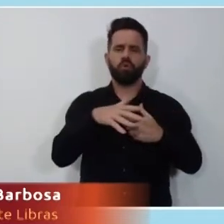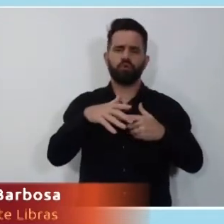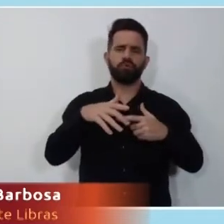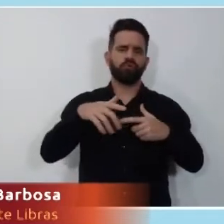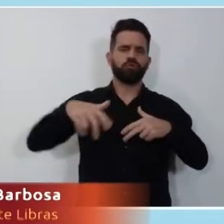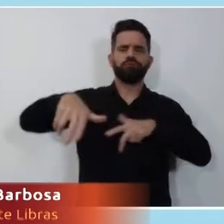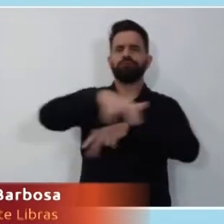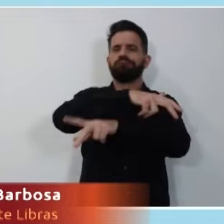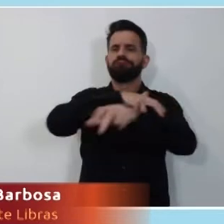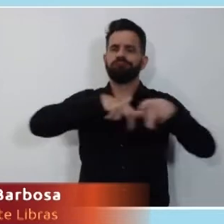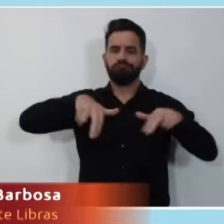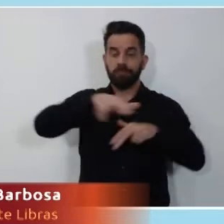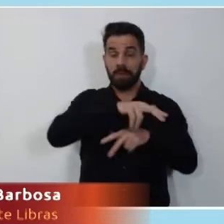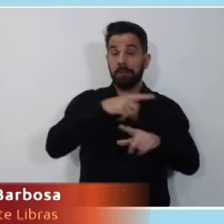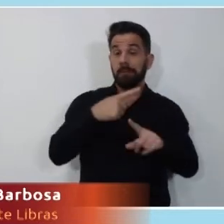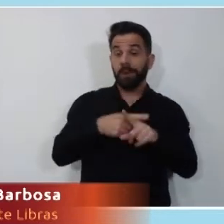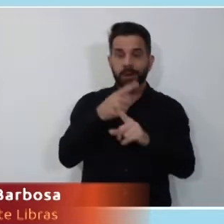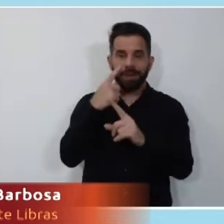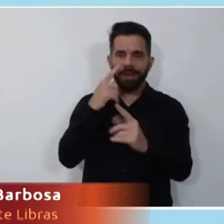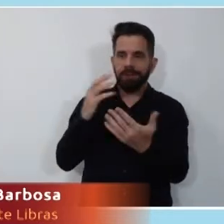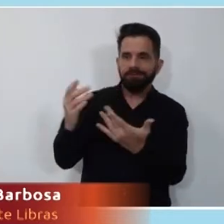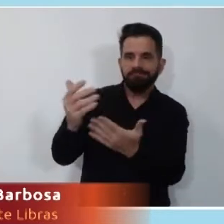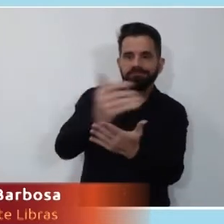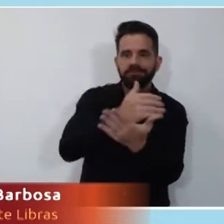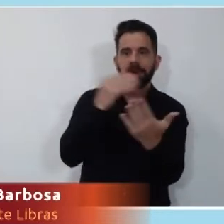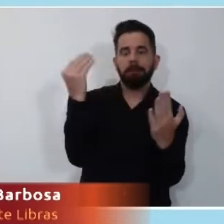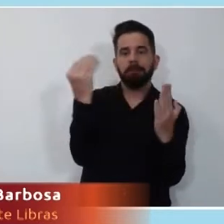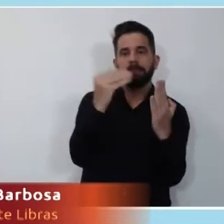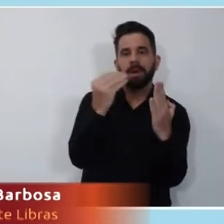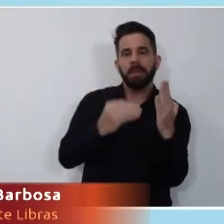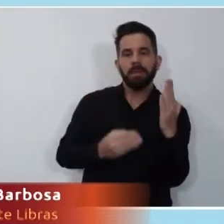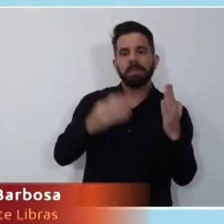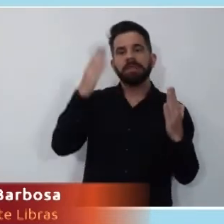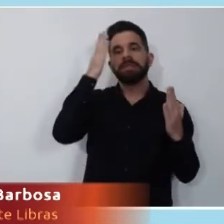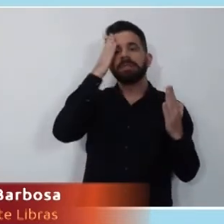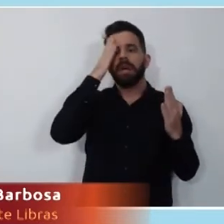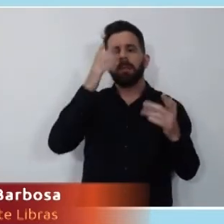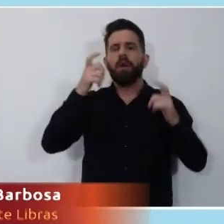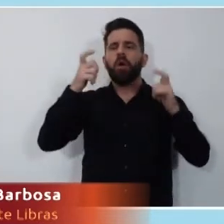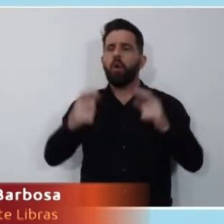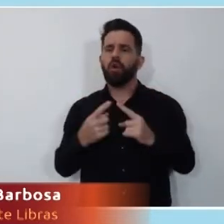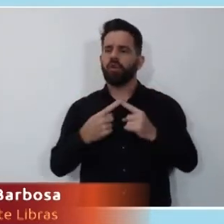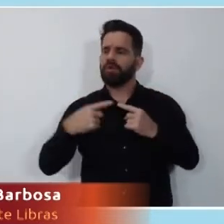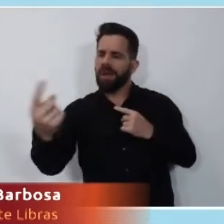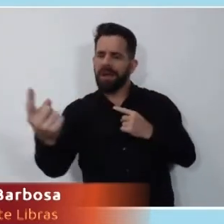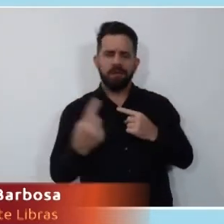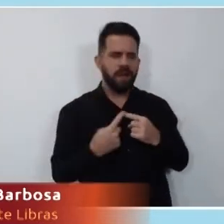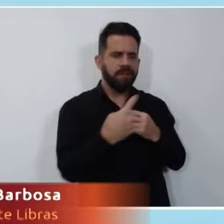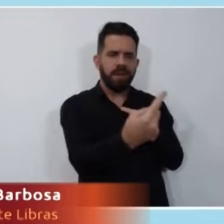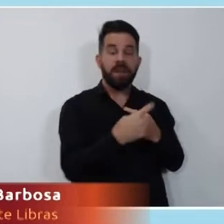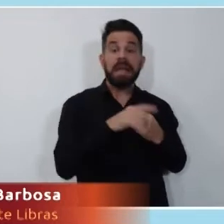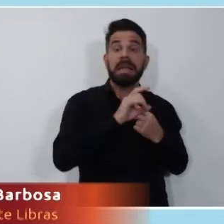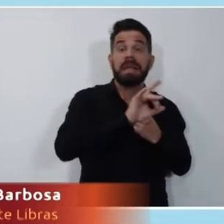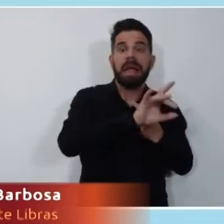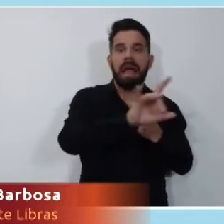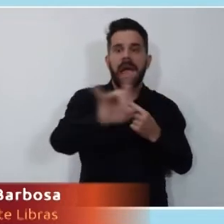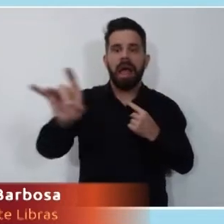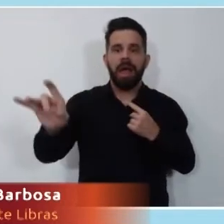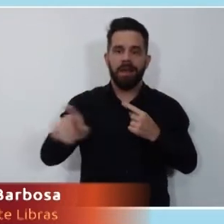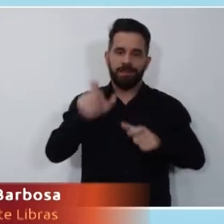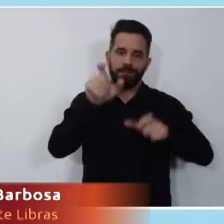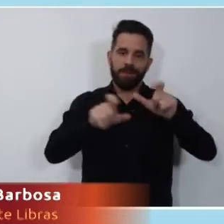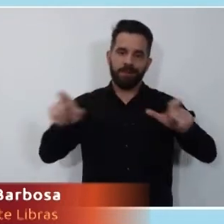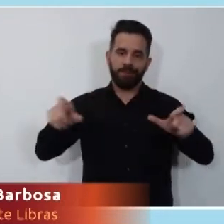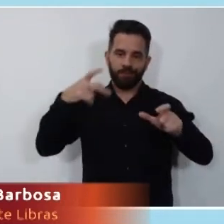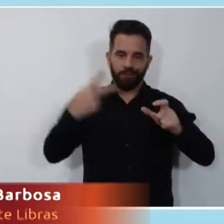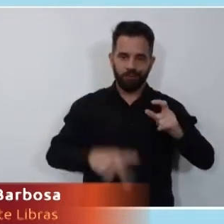movimentação da população residente aqui na cidade. Bom, e por isso nós vamos discutir hoje mobilidade urbana